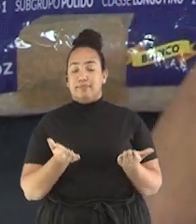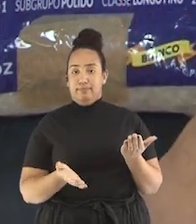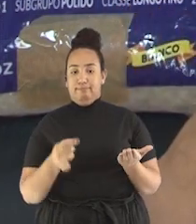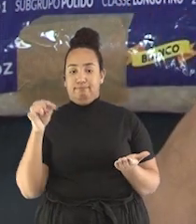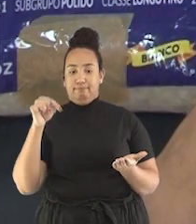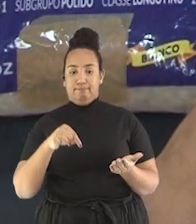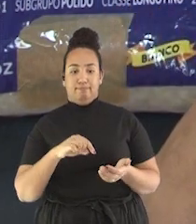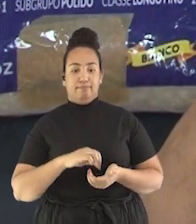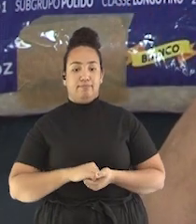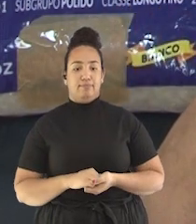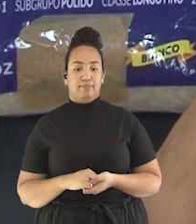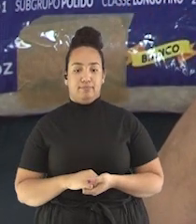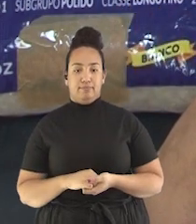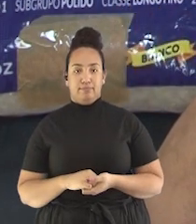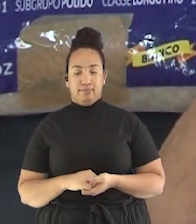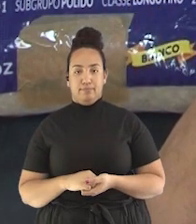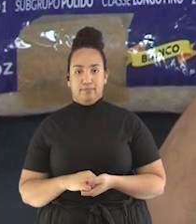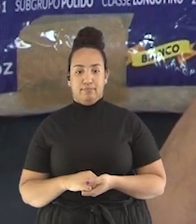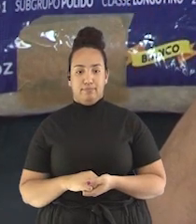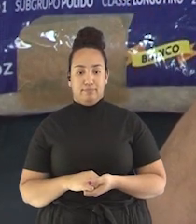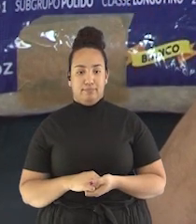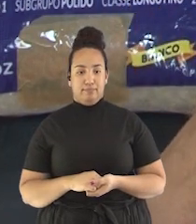colocar ele na balança.